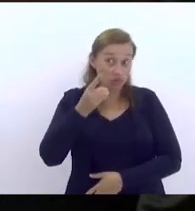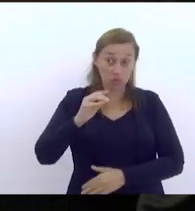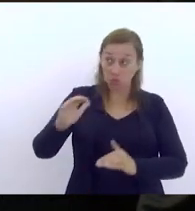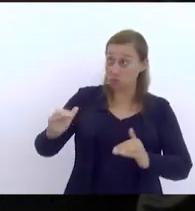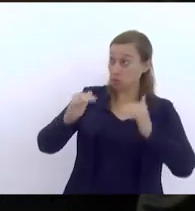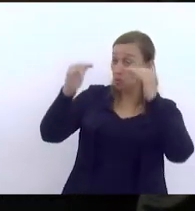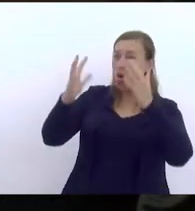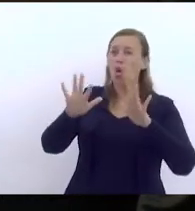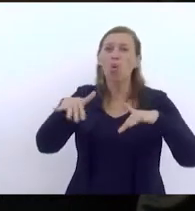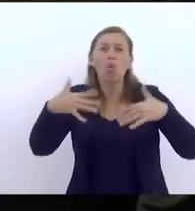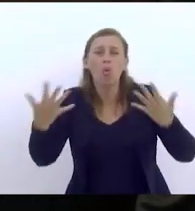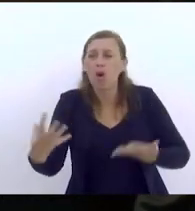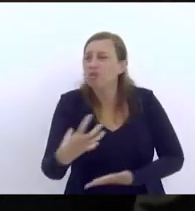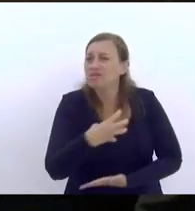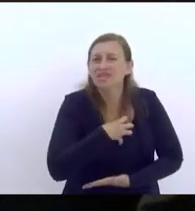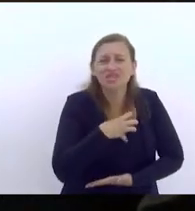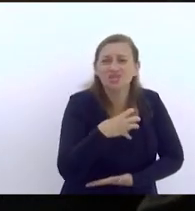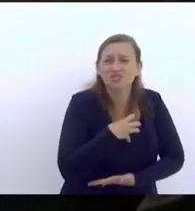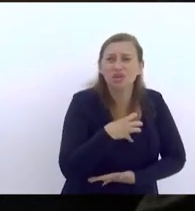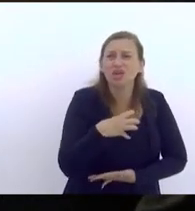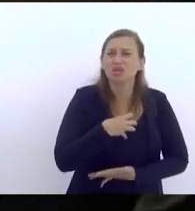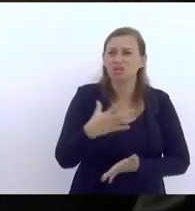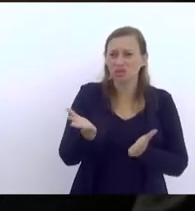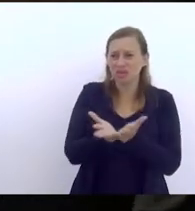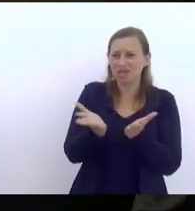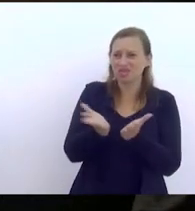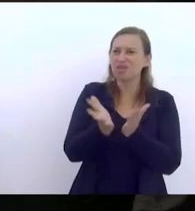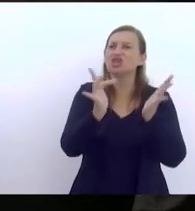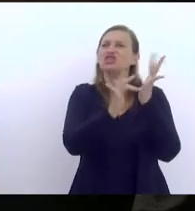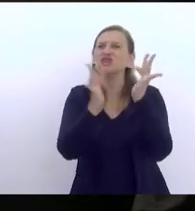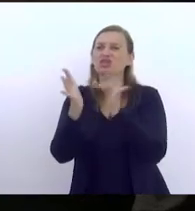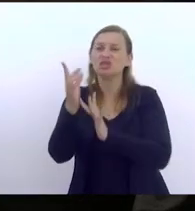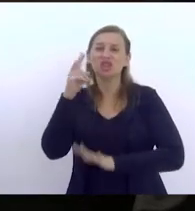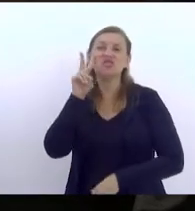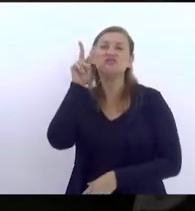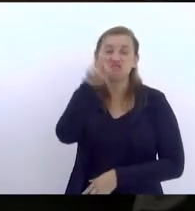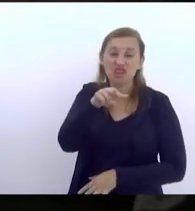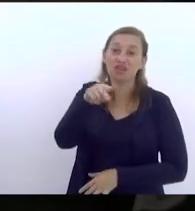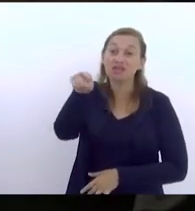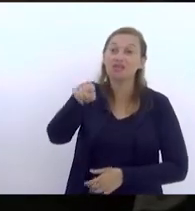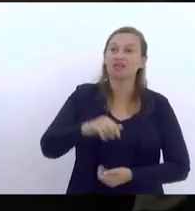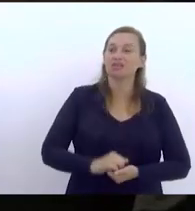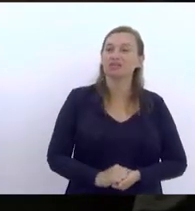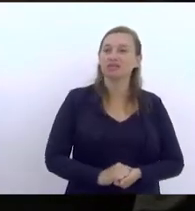qual o sentimento que o cristão, vou falar logo, Jesus teria em vez disso aqui?